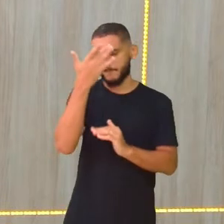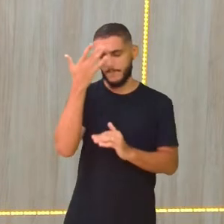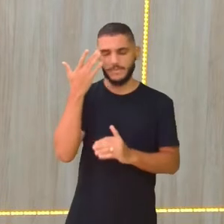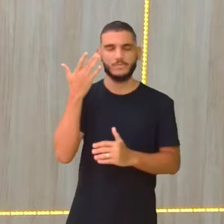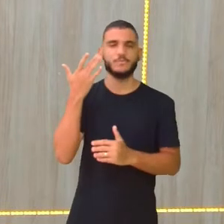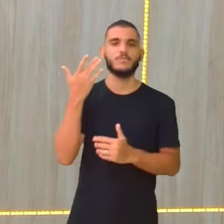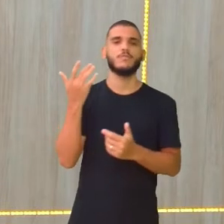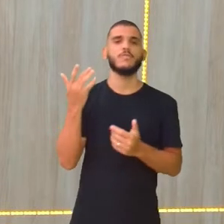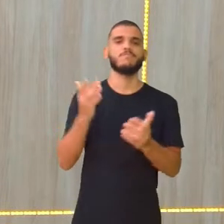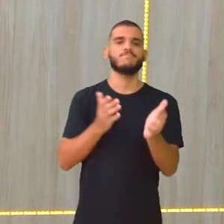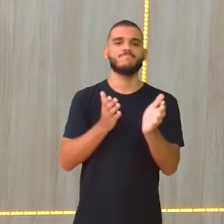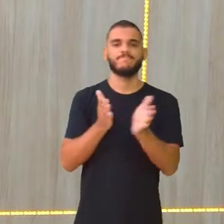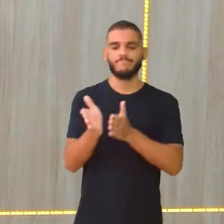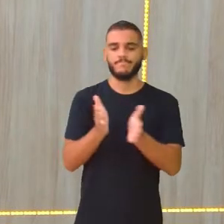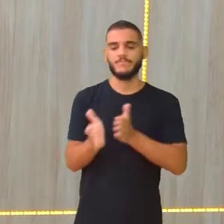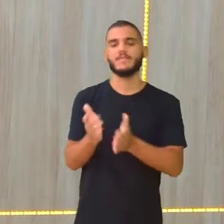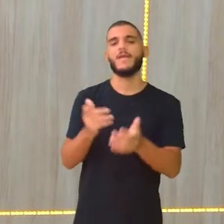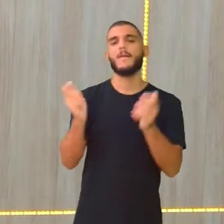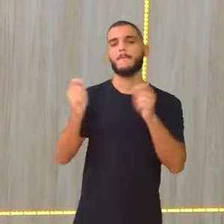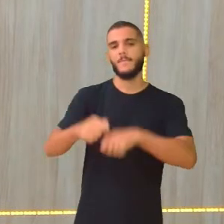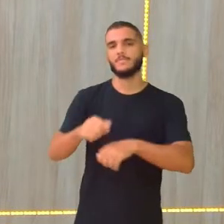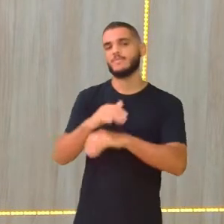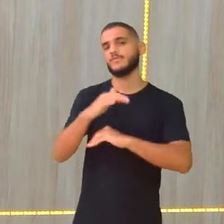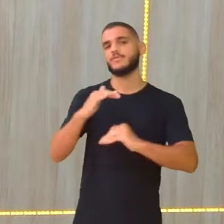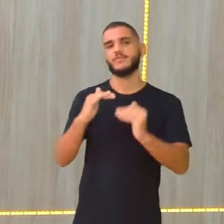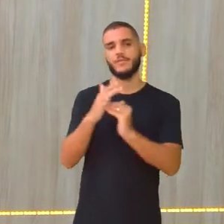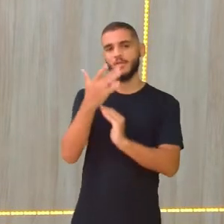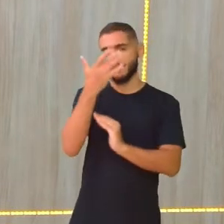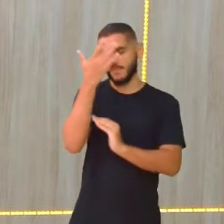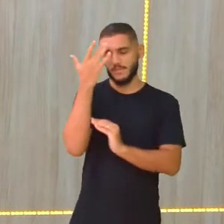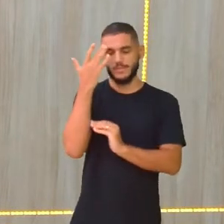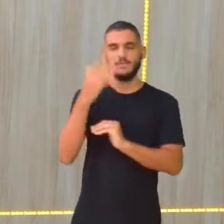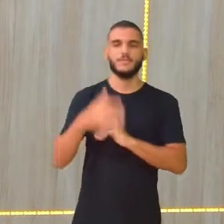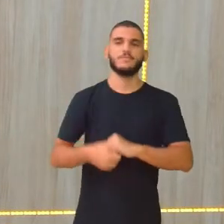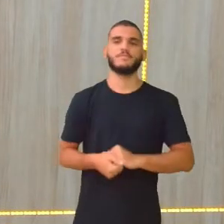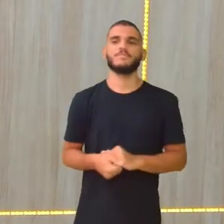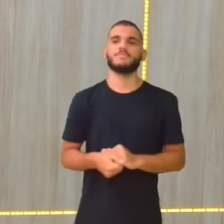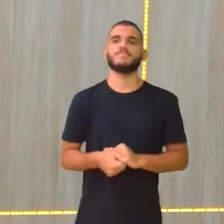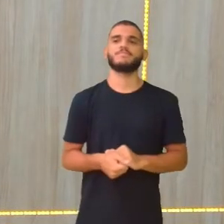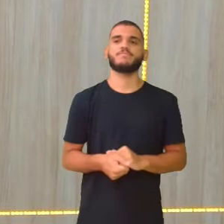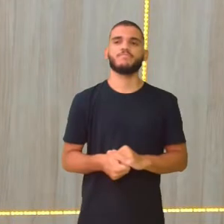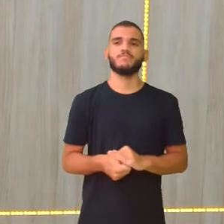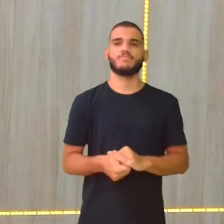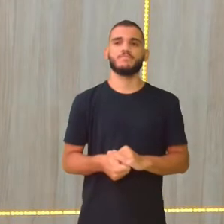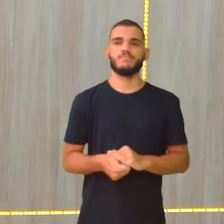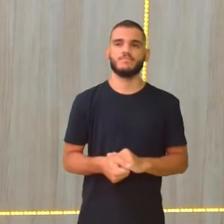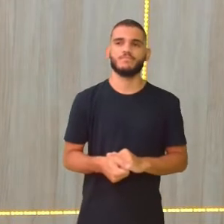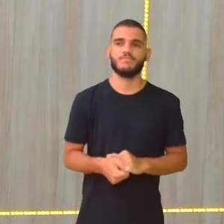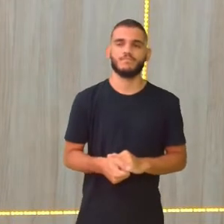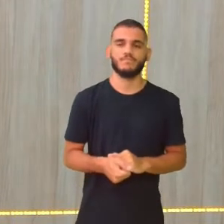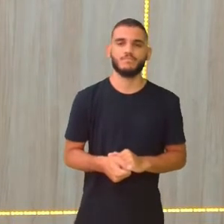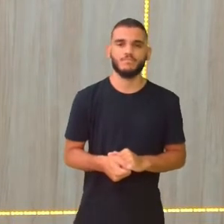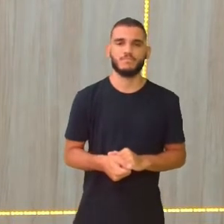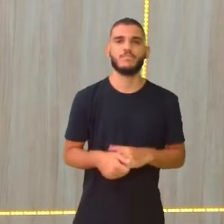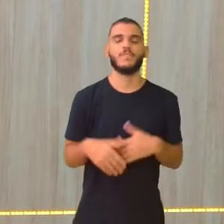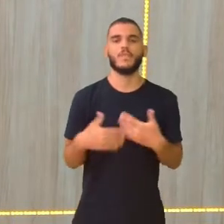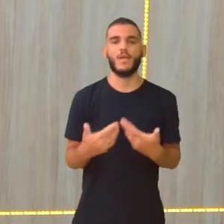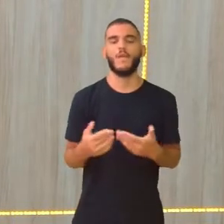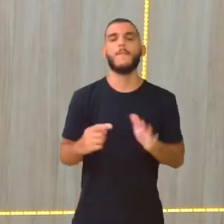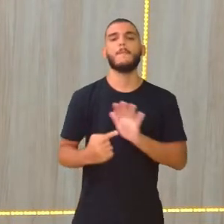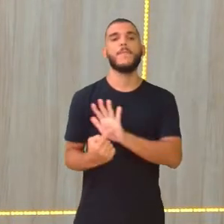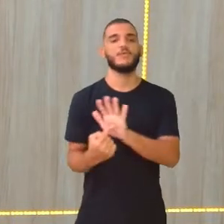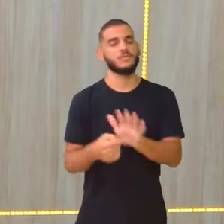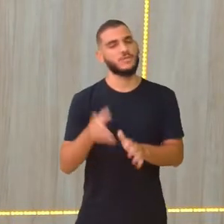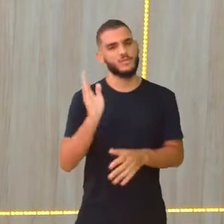lutamos aqui era para que ela seja acessível a todos, não é isso? Então, a questão que a gente está mostrando e que já está na